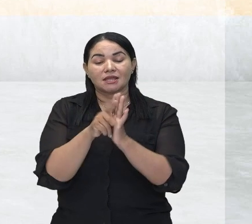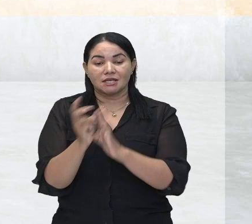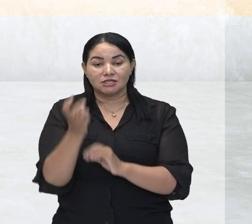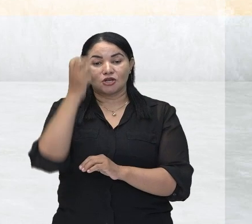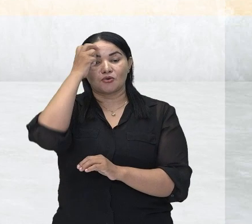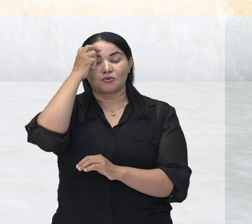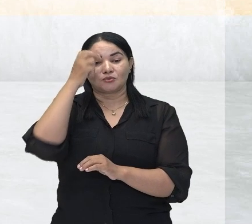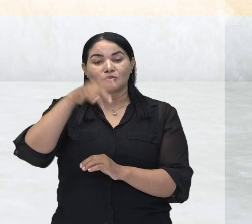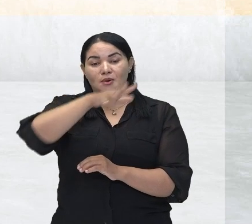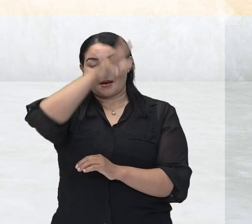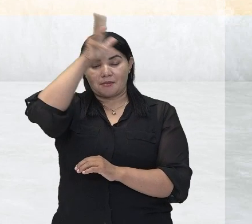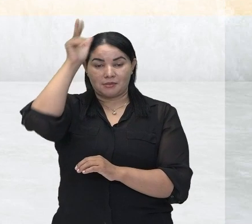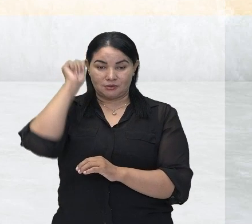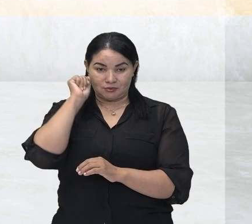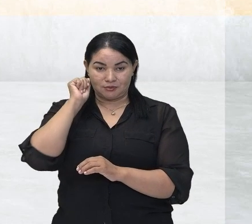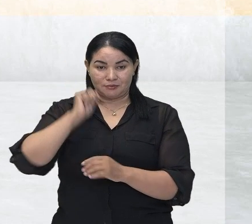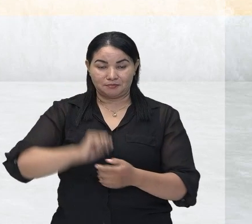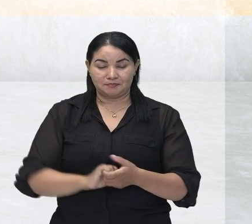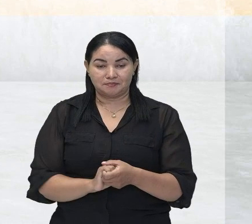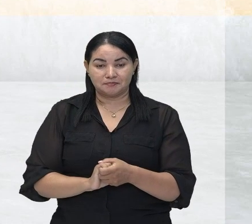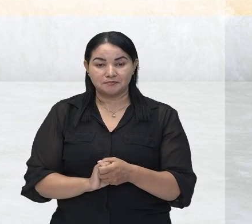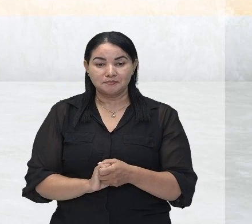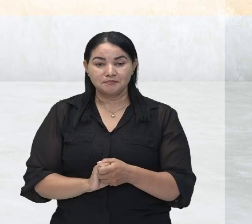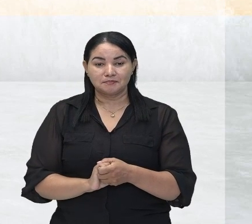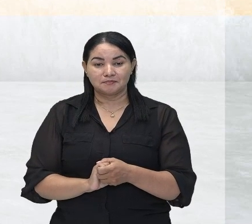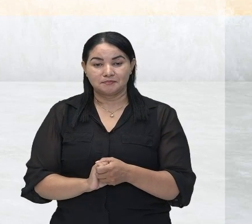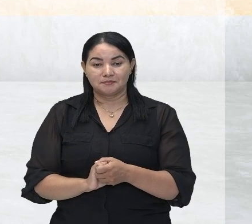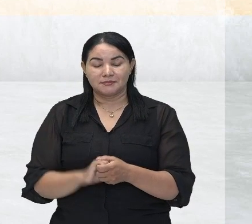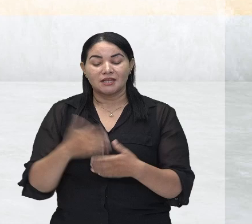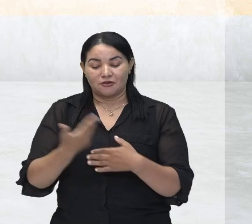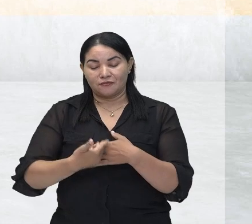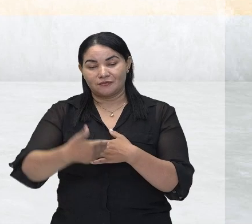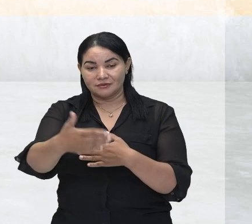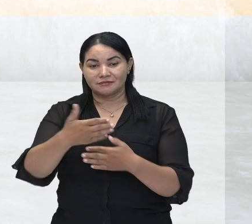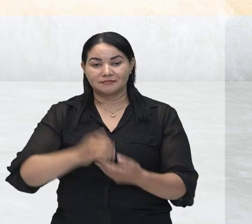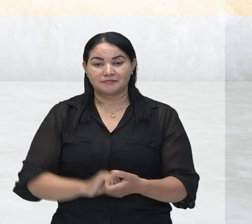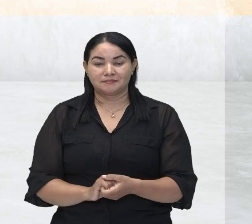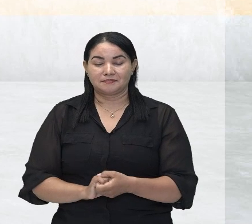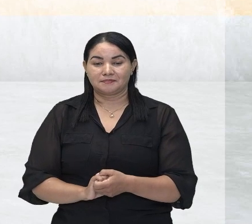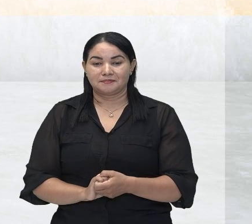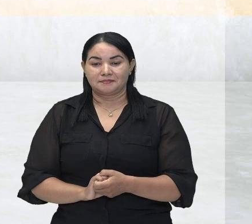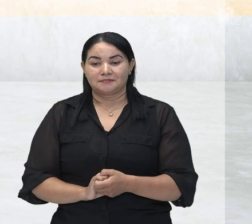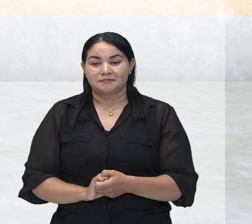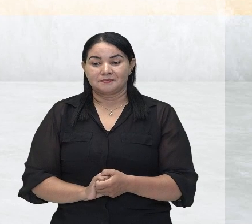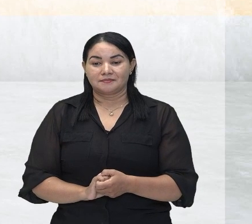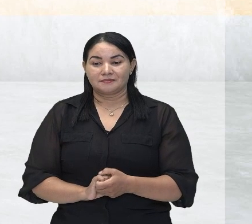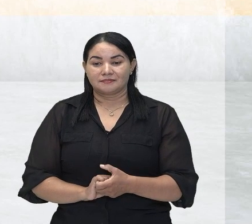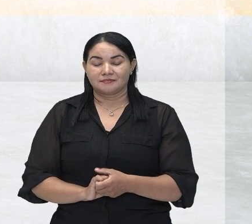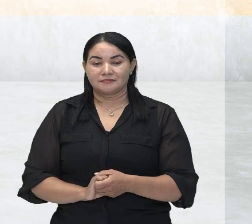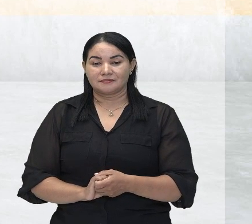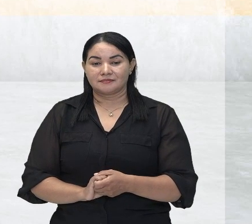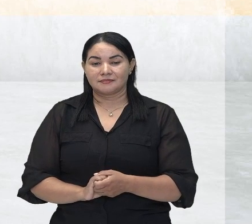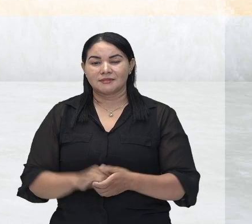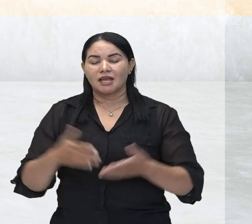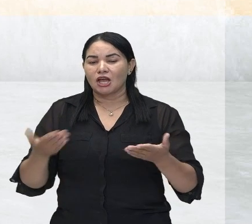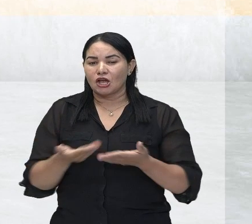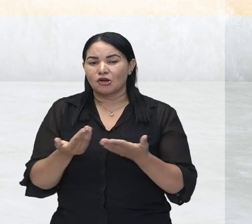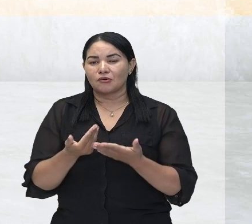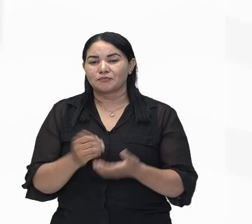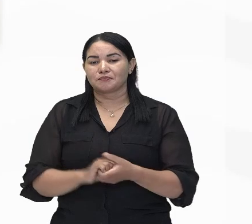do Amazonas, né? Vamos avançar, então? Qual, então, o significado